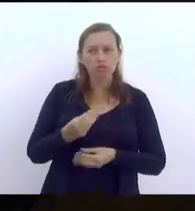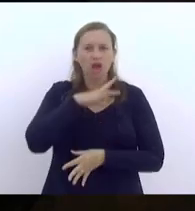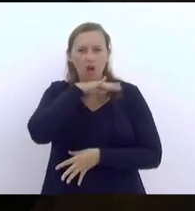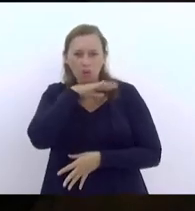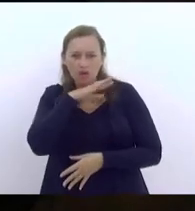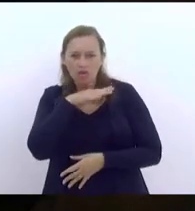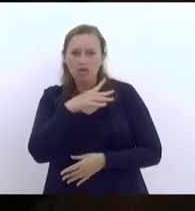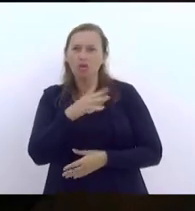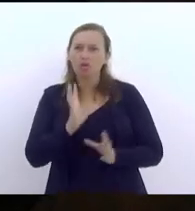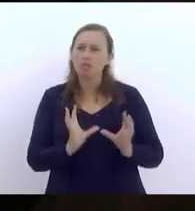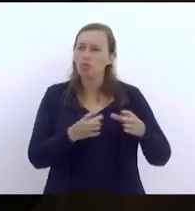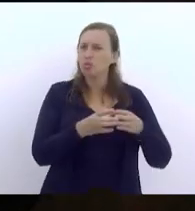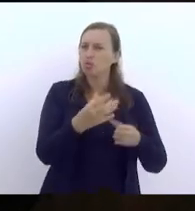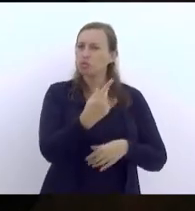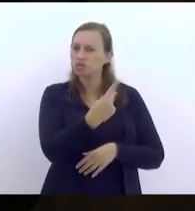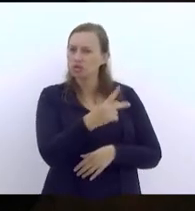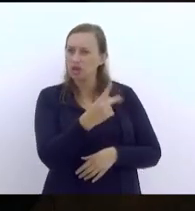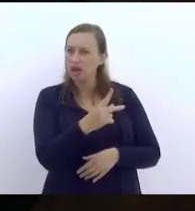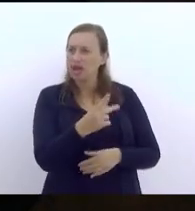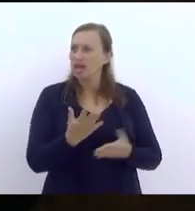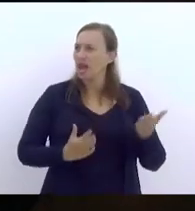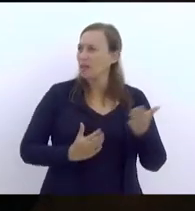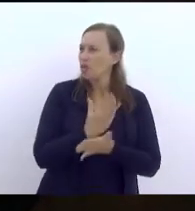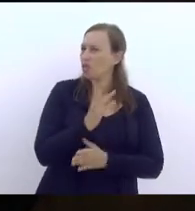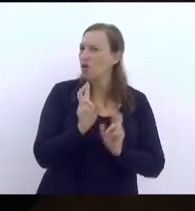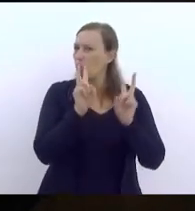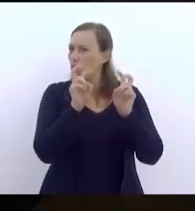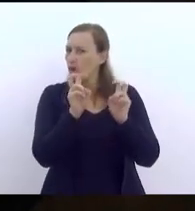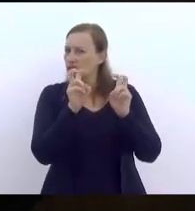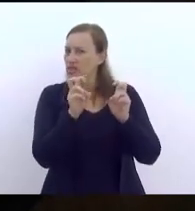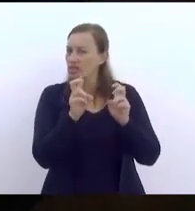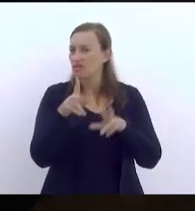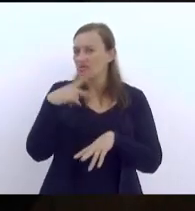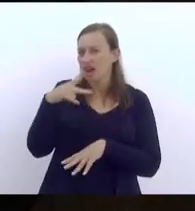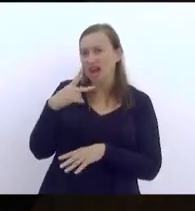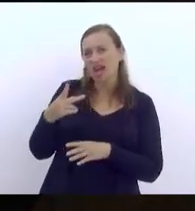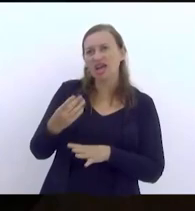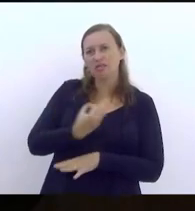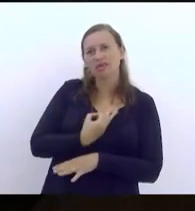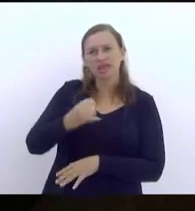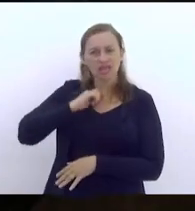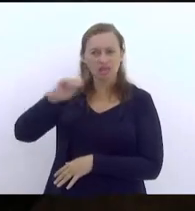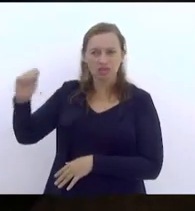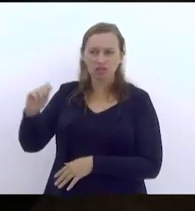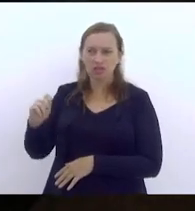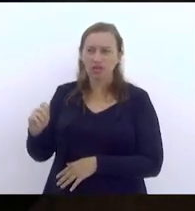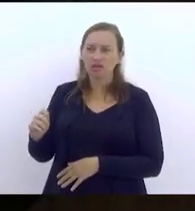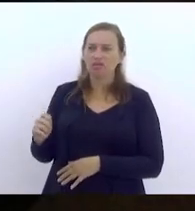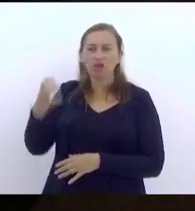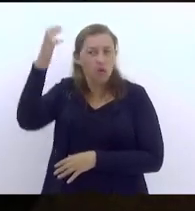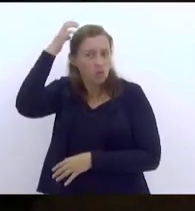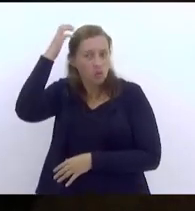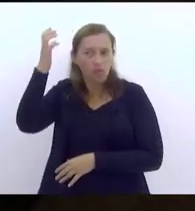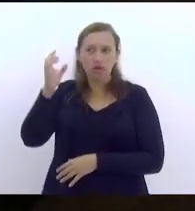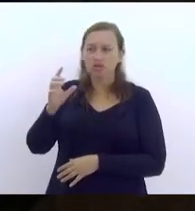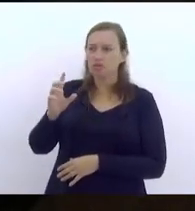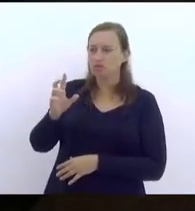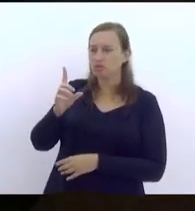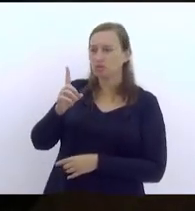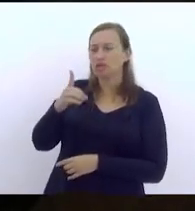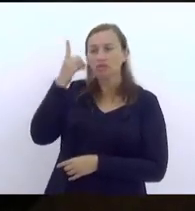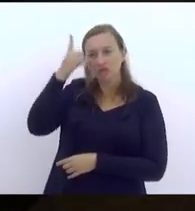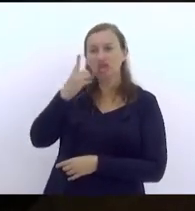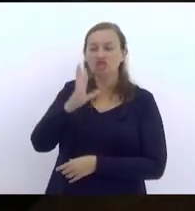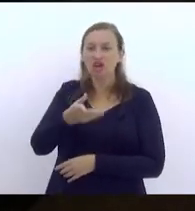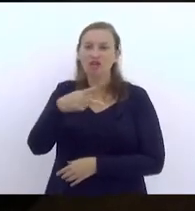de lá, estão querendo aprovar uma matéria, querendo dizer que a medalha Tiradentes fica a critério do deputado. Então, já deixo aqui minha